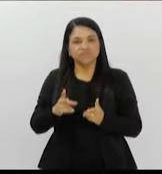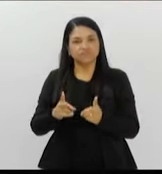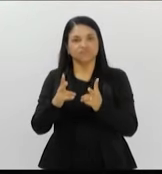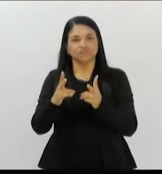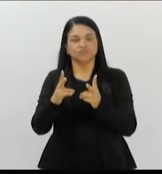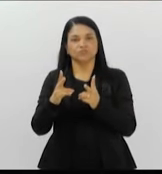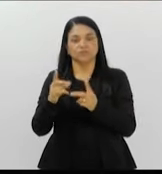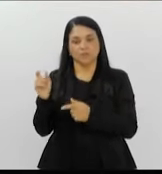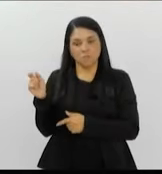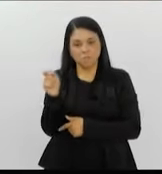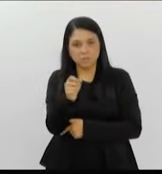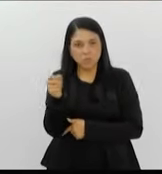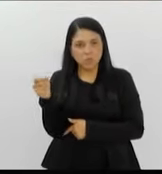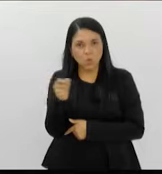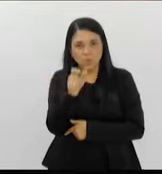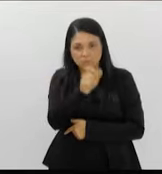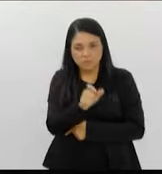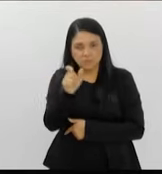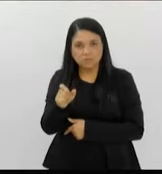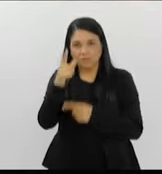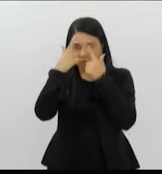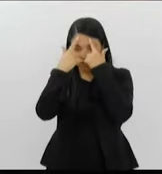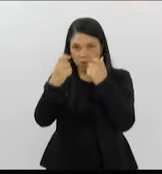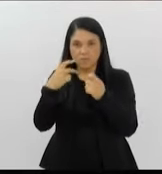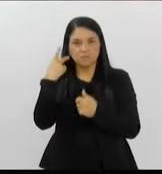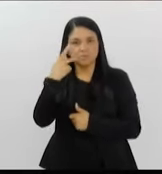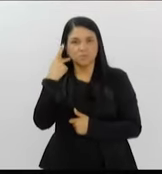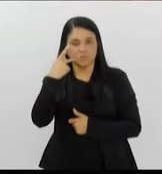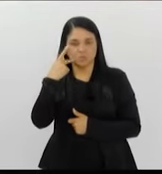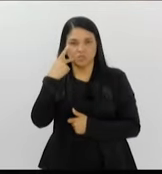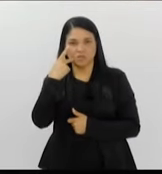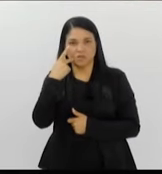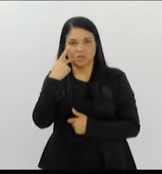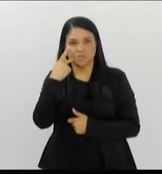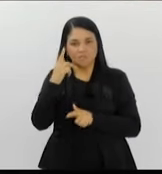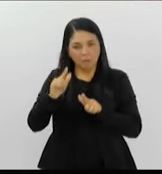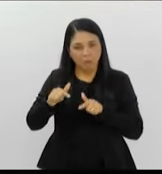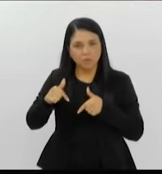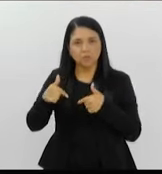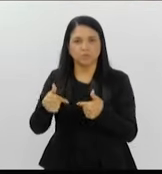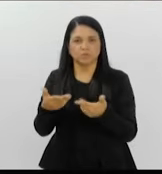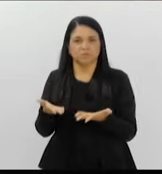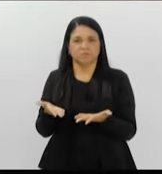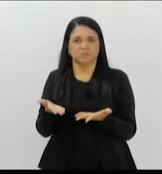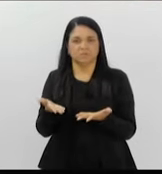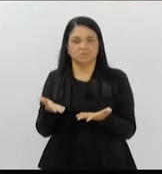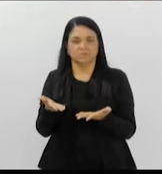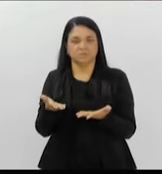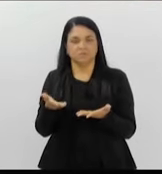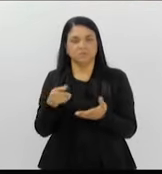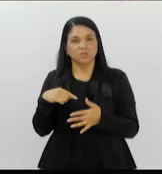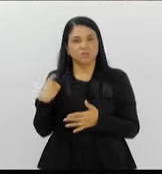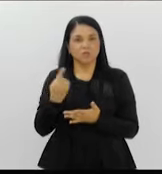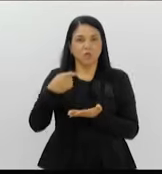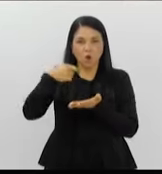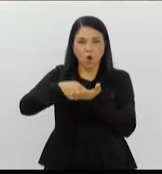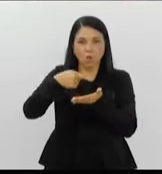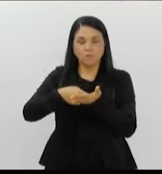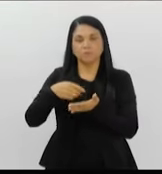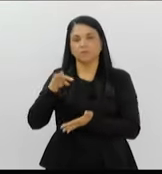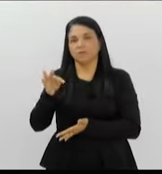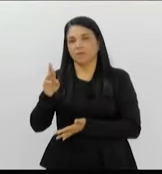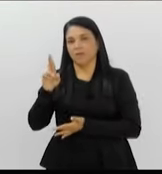presença daqueles que cometem a violência política como forma de atuação. A gente cobra do